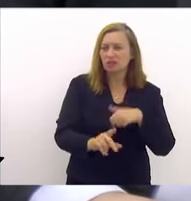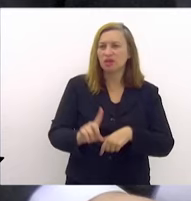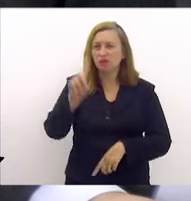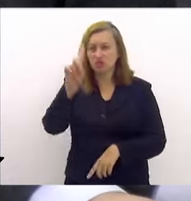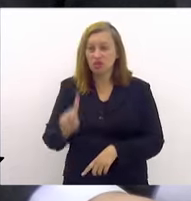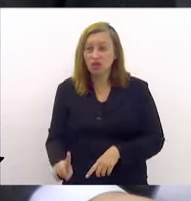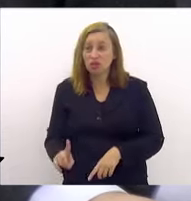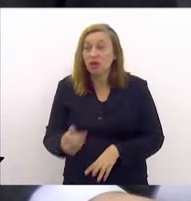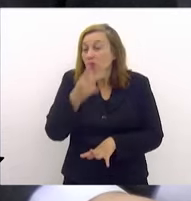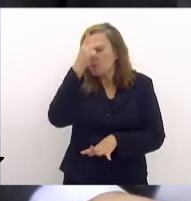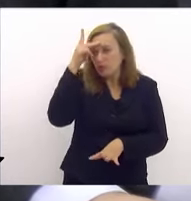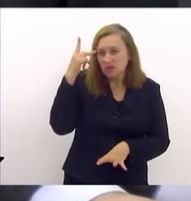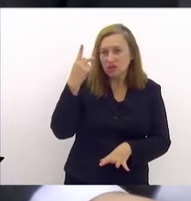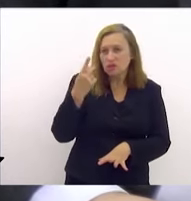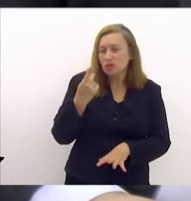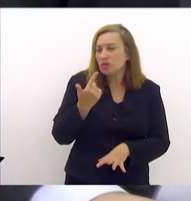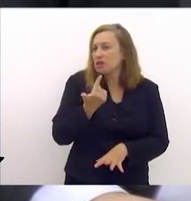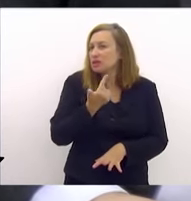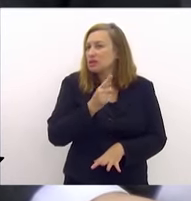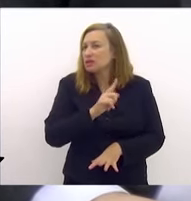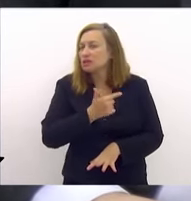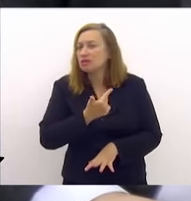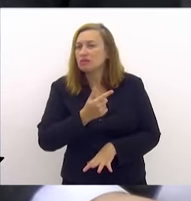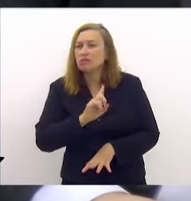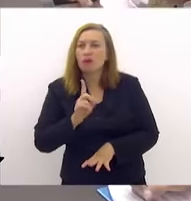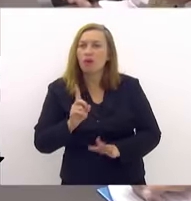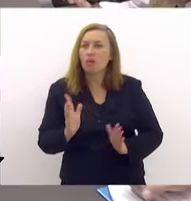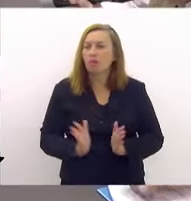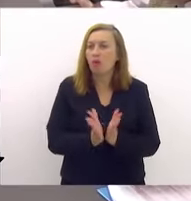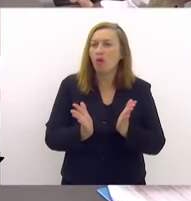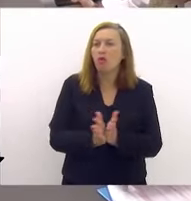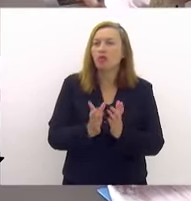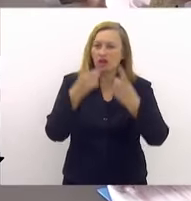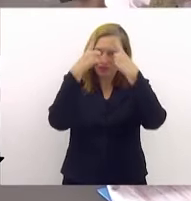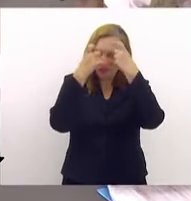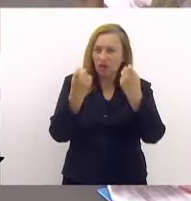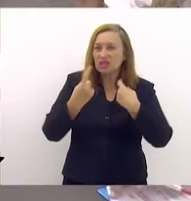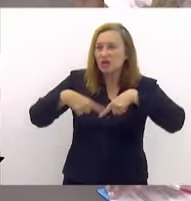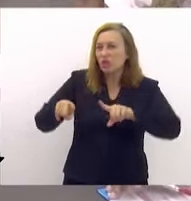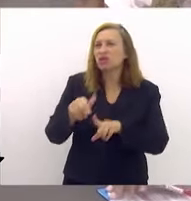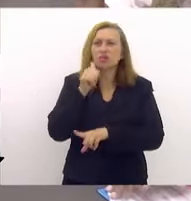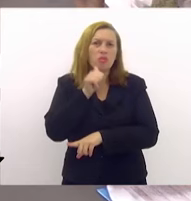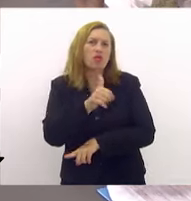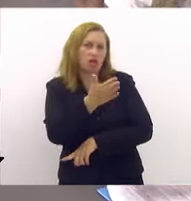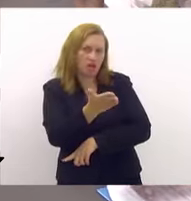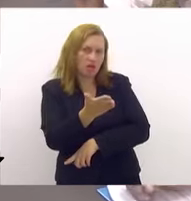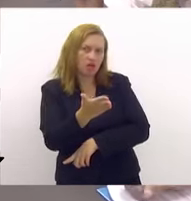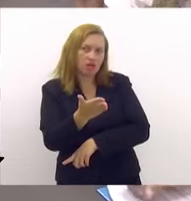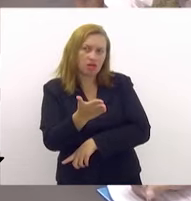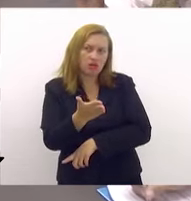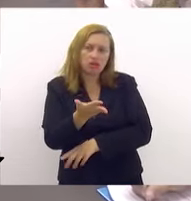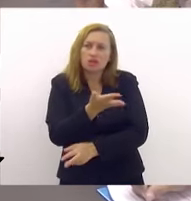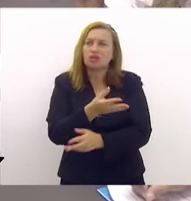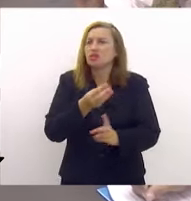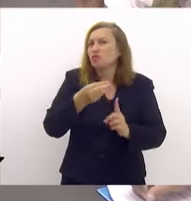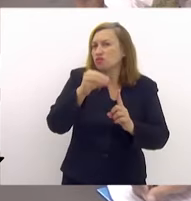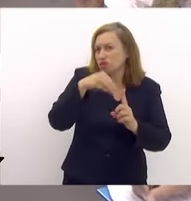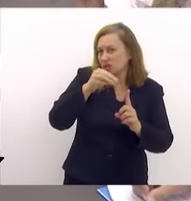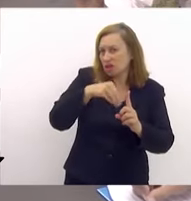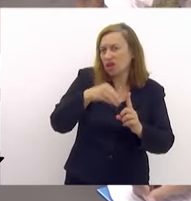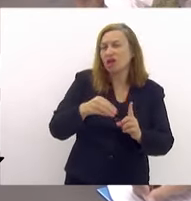Não, deputada, é? Materialmente falando. Me permite um brevíssimo. Violência contra a mulher, por exemplo, são vulneráveis. De